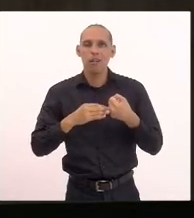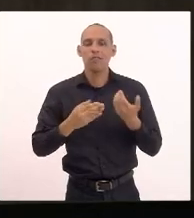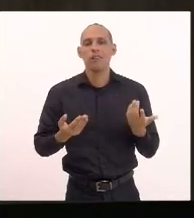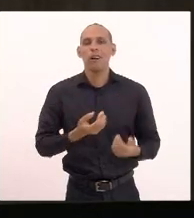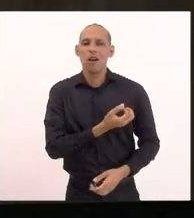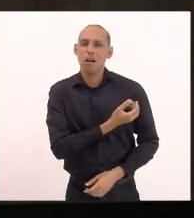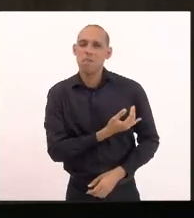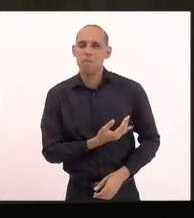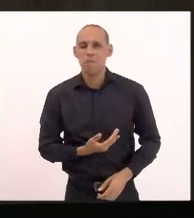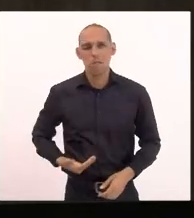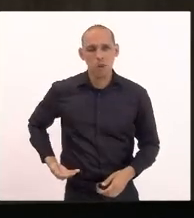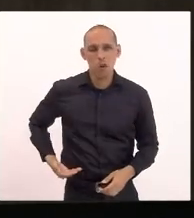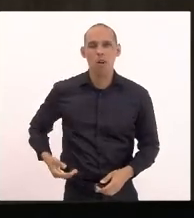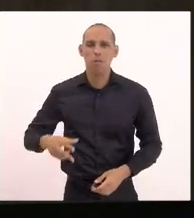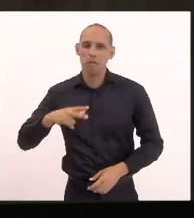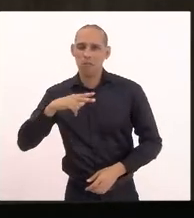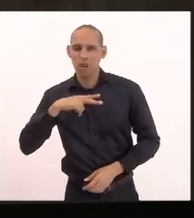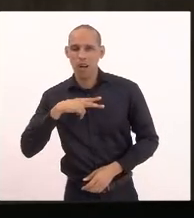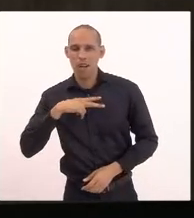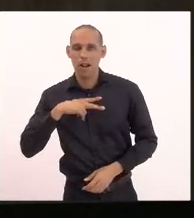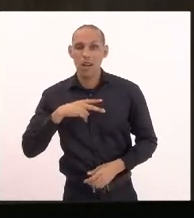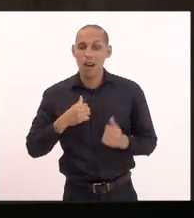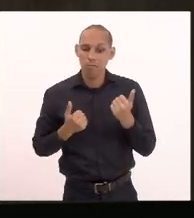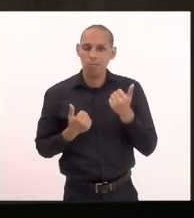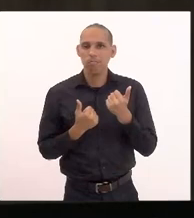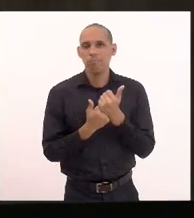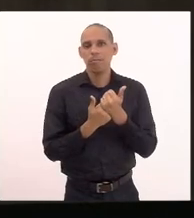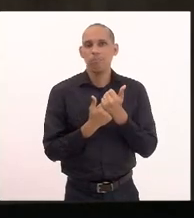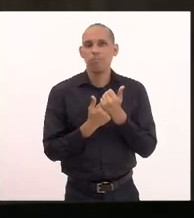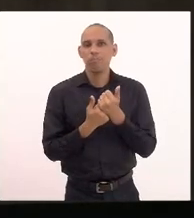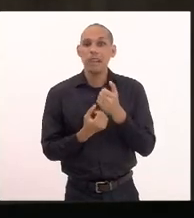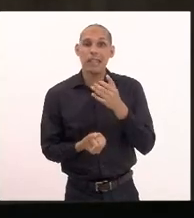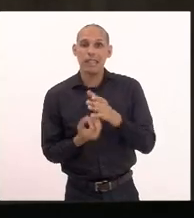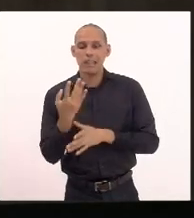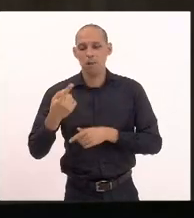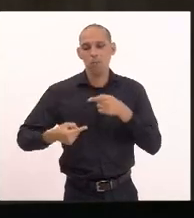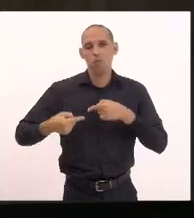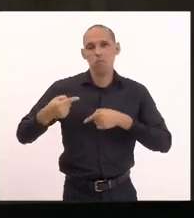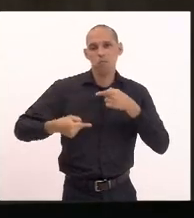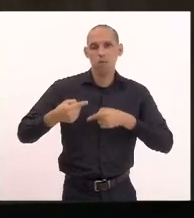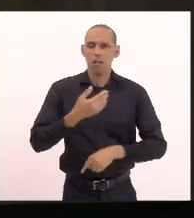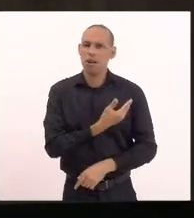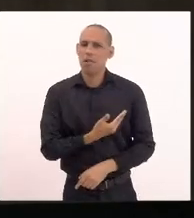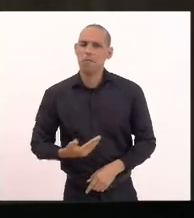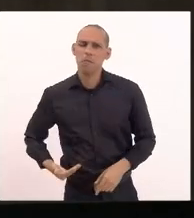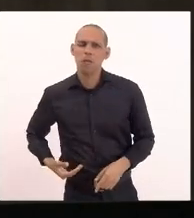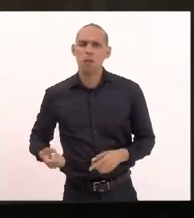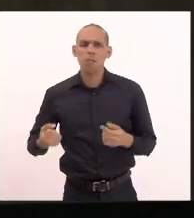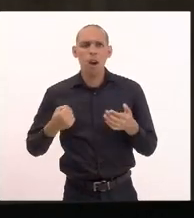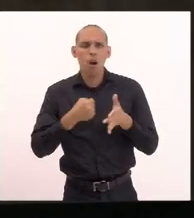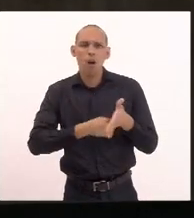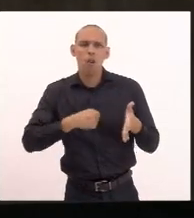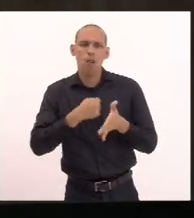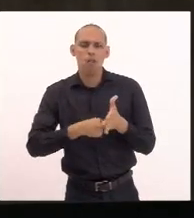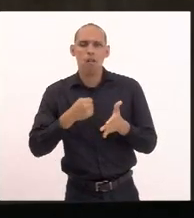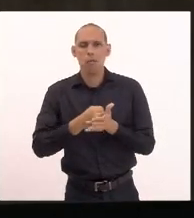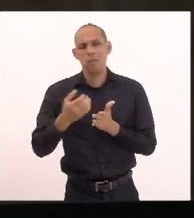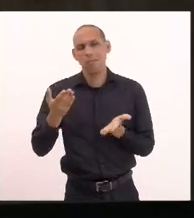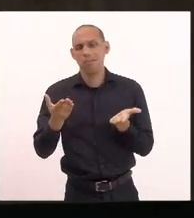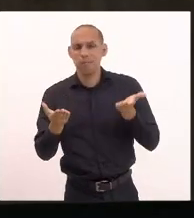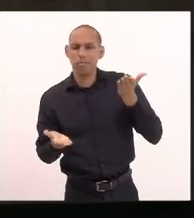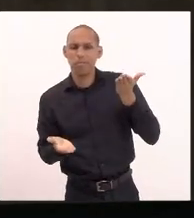como subsídio à formação de políticas públicas de combate à desigualdade